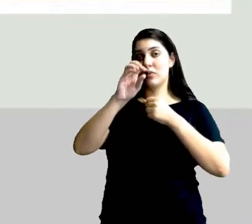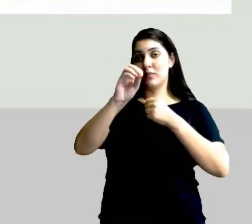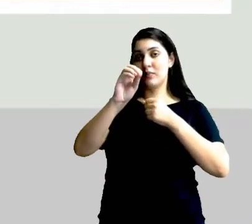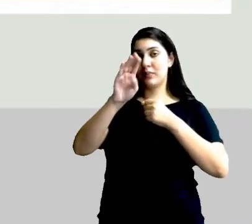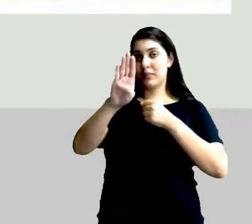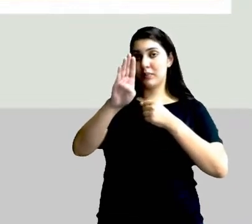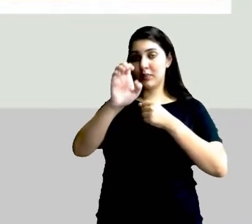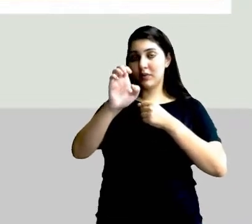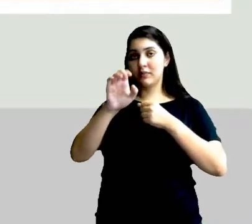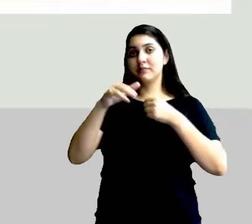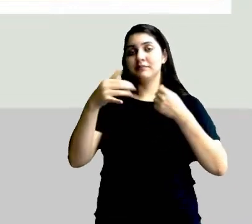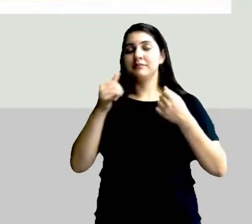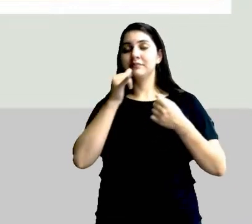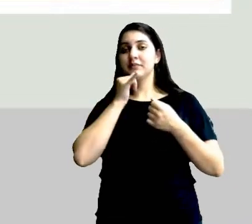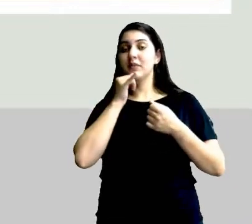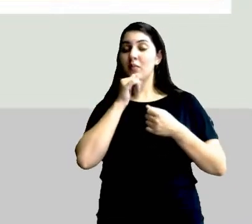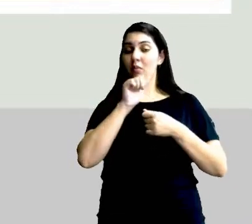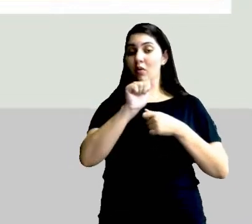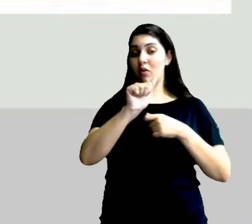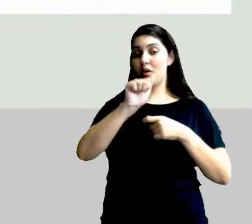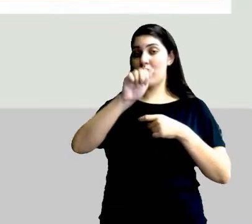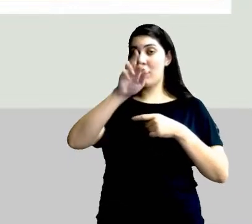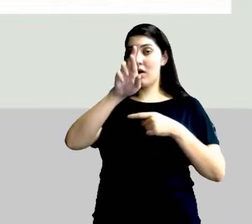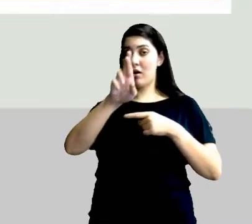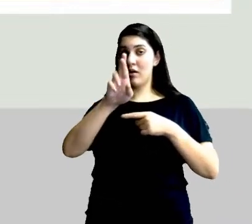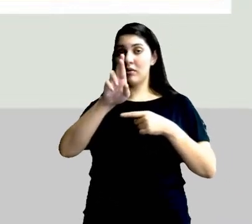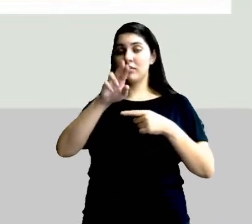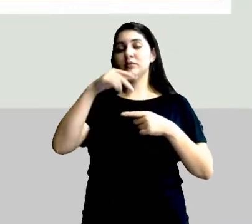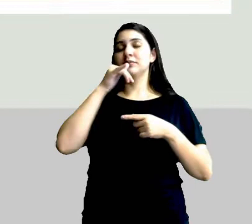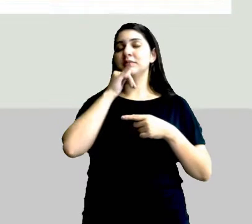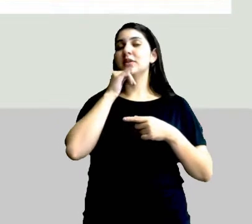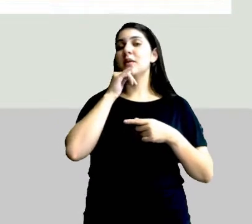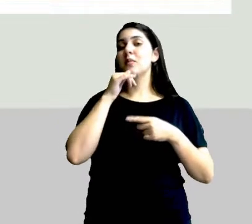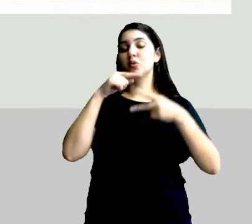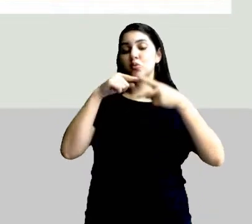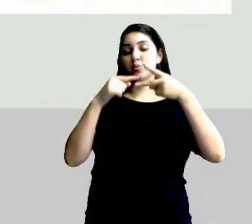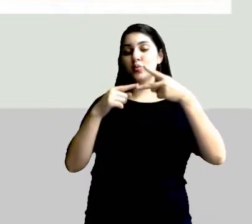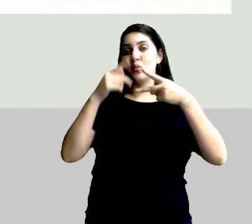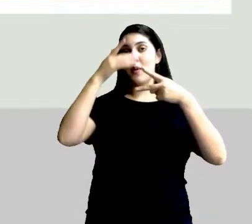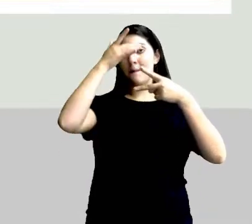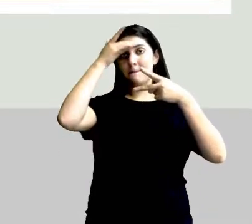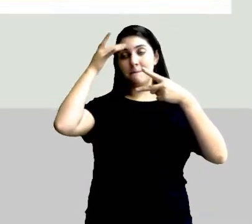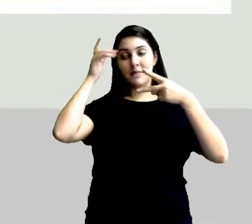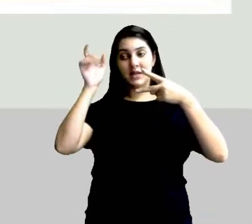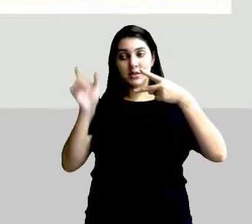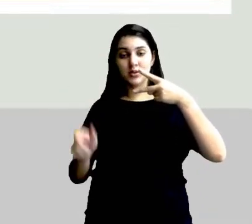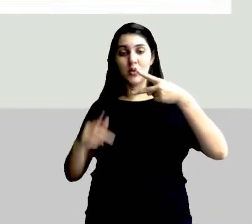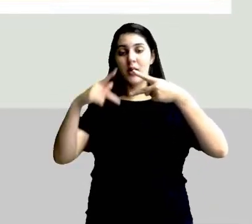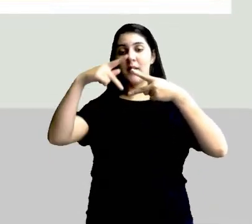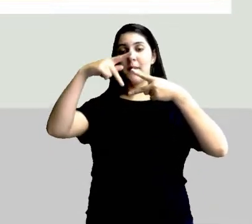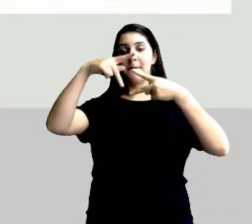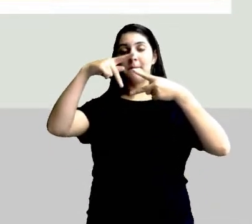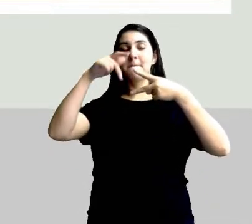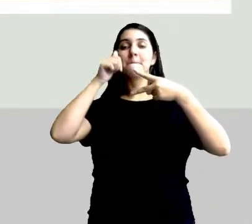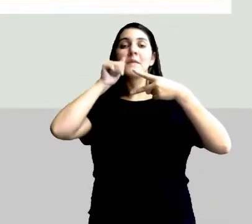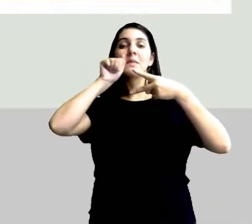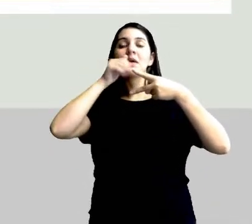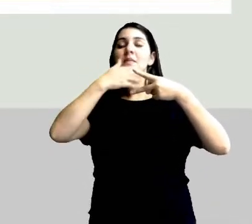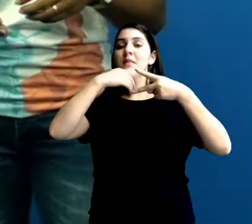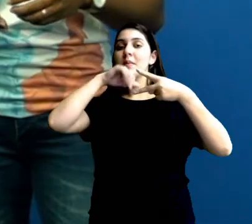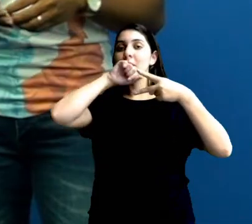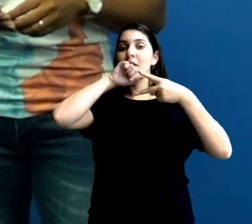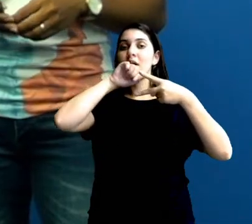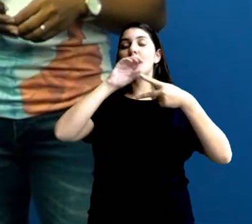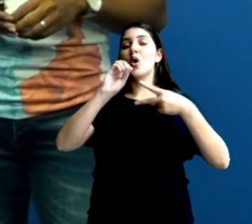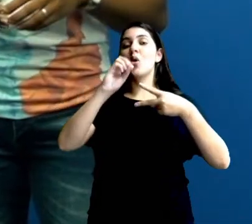na forma de are, como eu tenho 2 pessoas aí, Paul e Pat, o pai e a mãe, ou eu posso utilizar